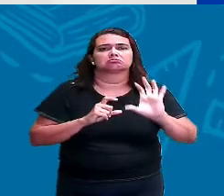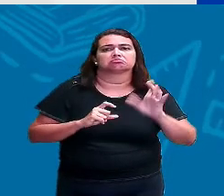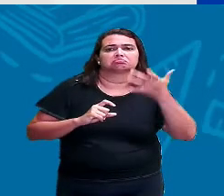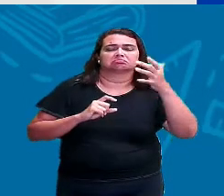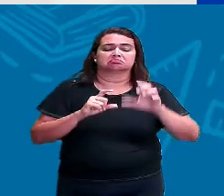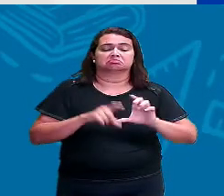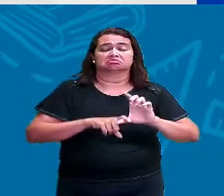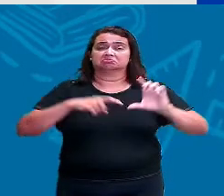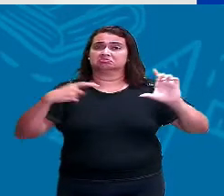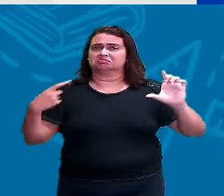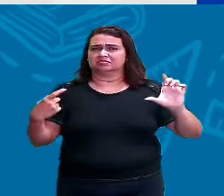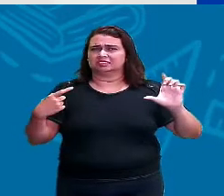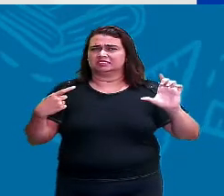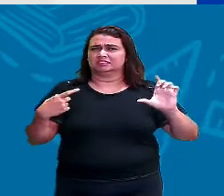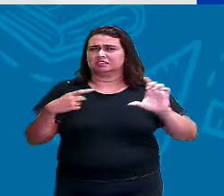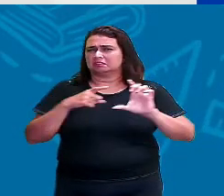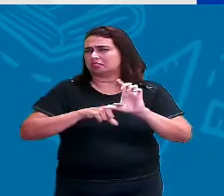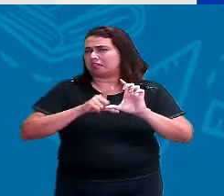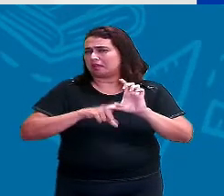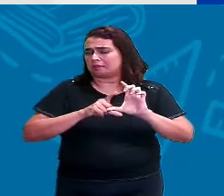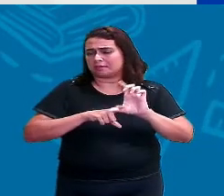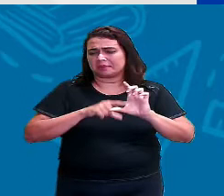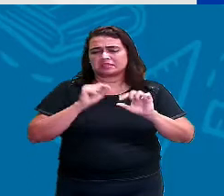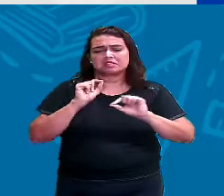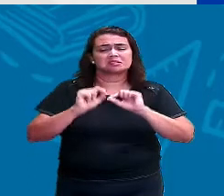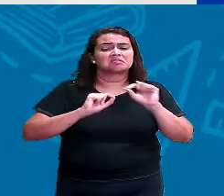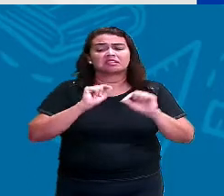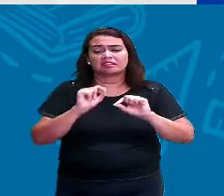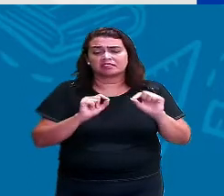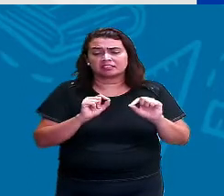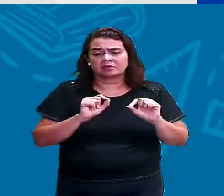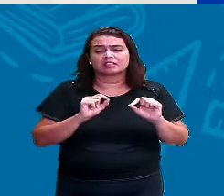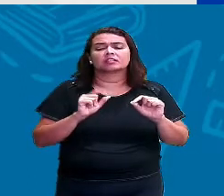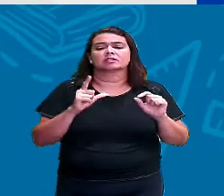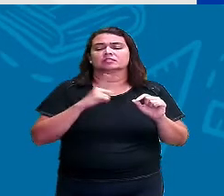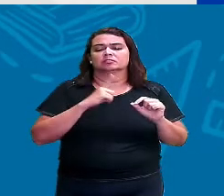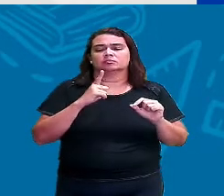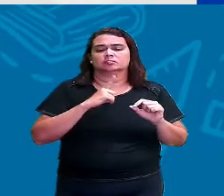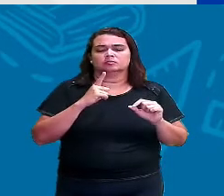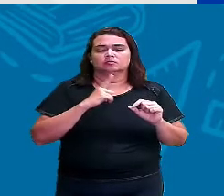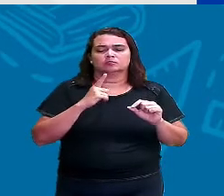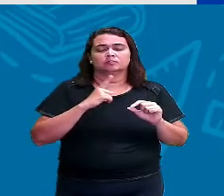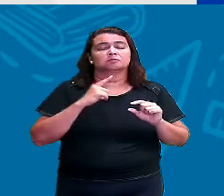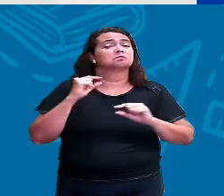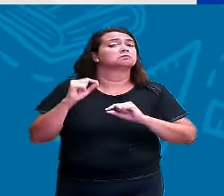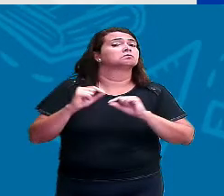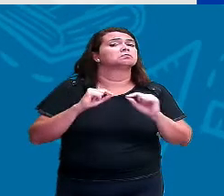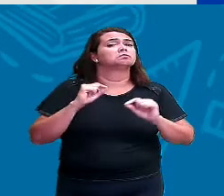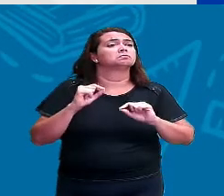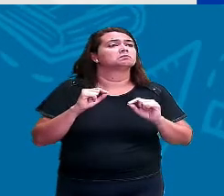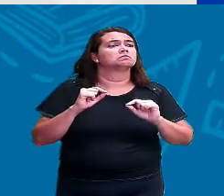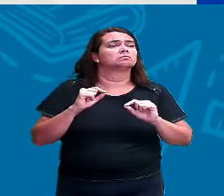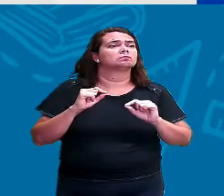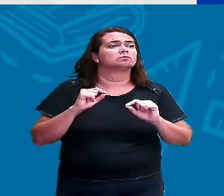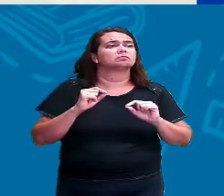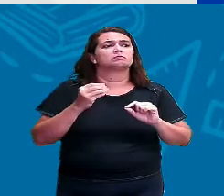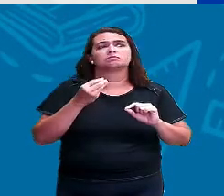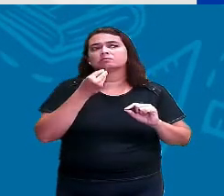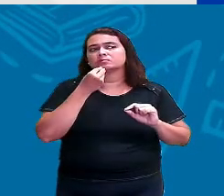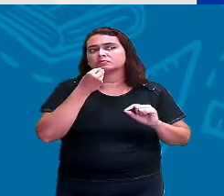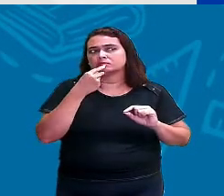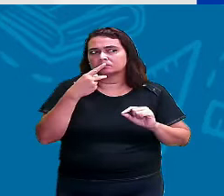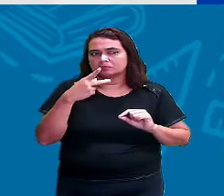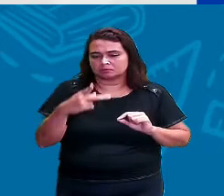e independentes. Os eventos que são dependentes, eles influenciam a